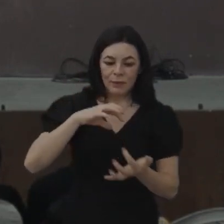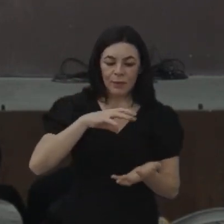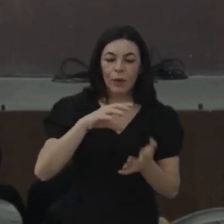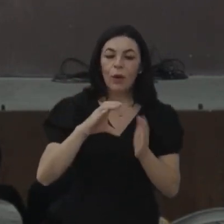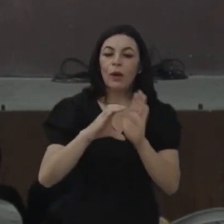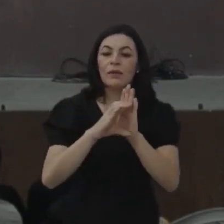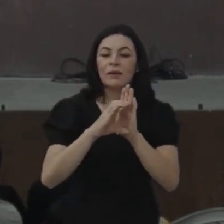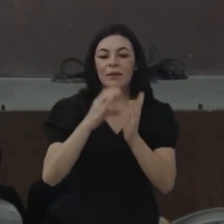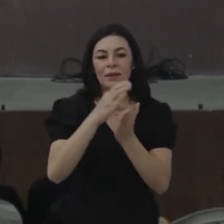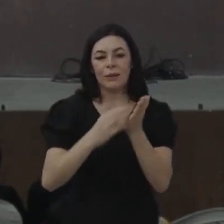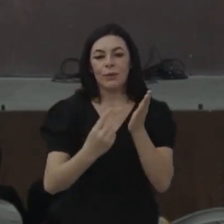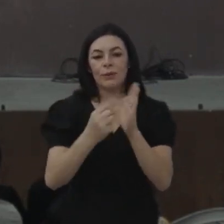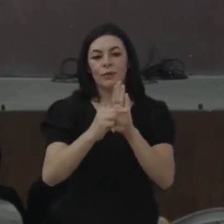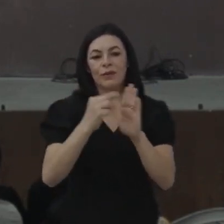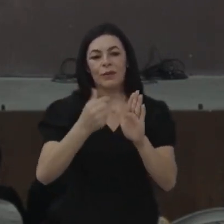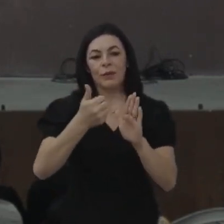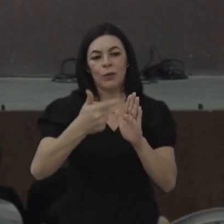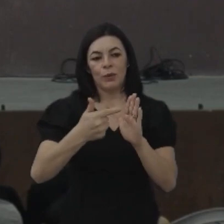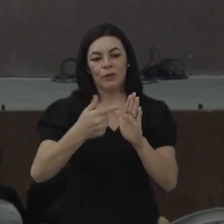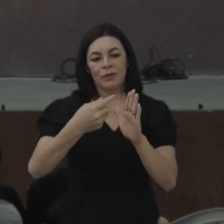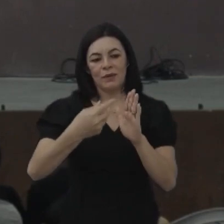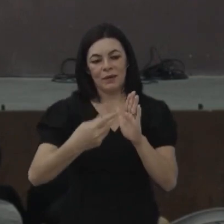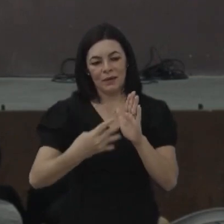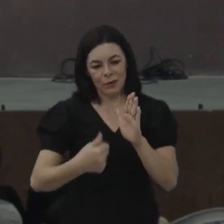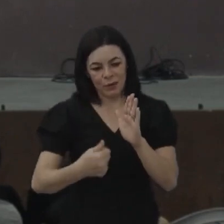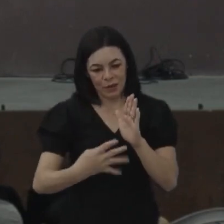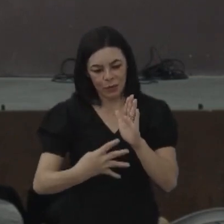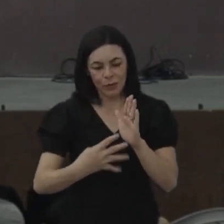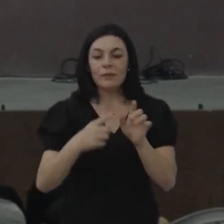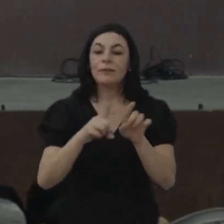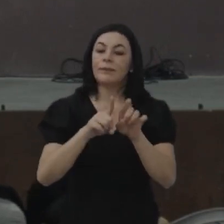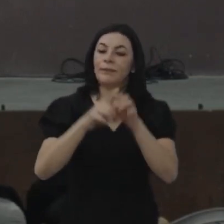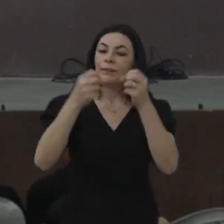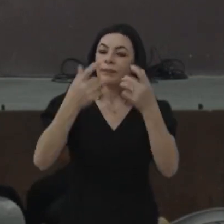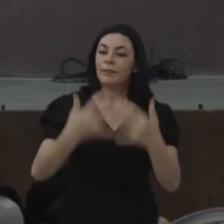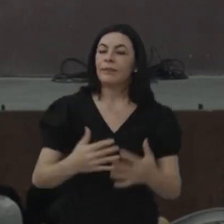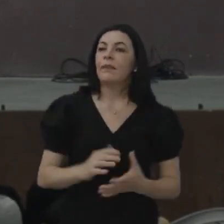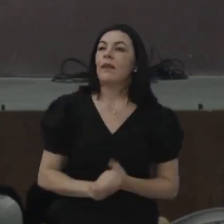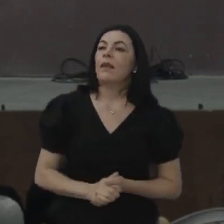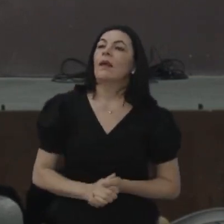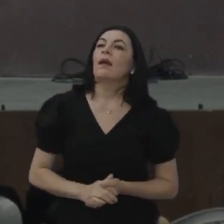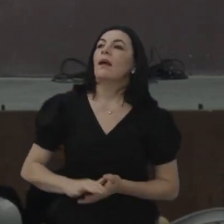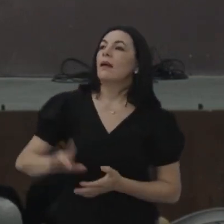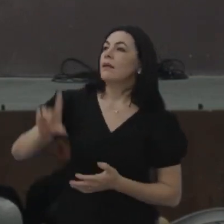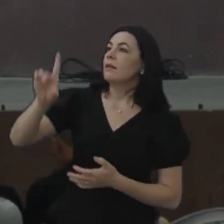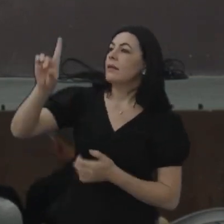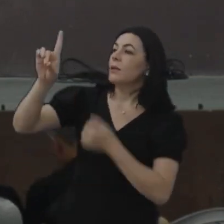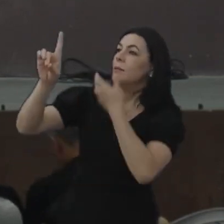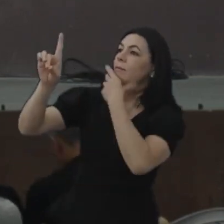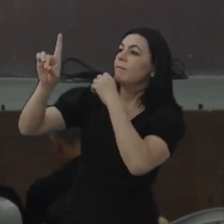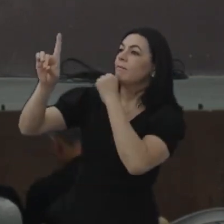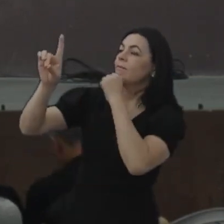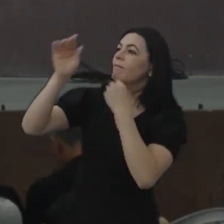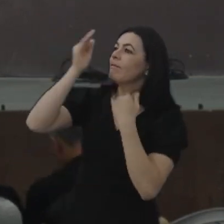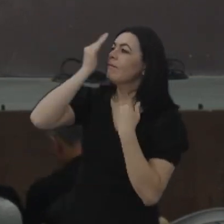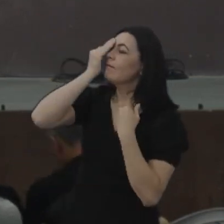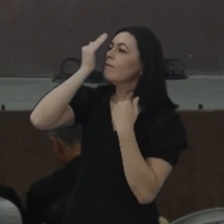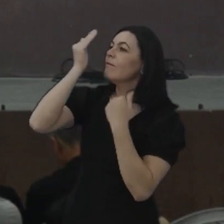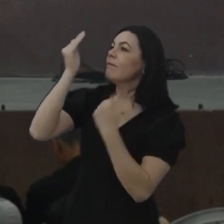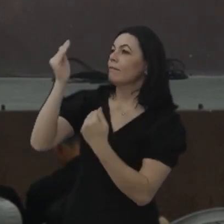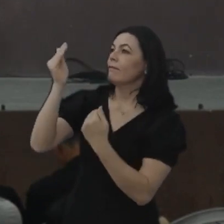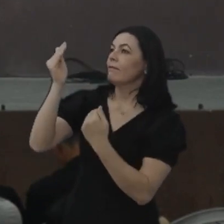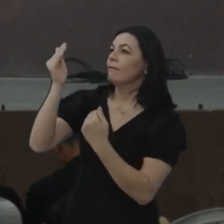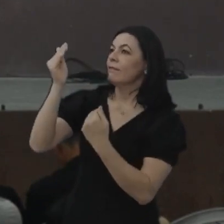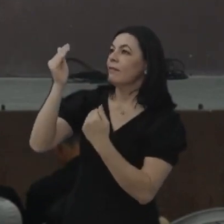Colossenses capítulo 1, verso 12 e 14 diz assim: dando graças ao Pai, que os capacitou.